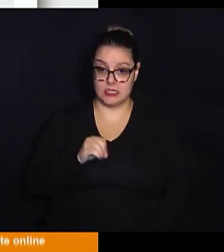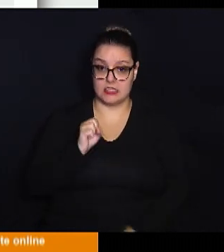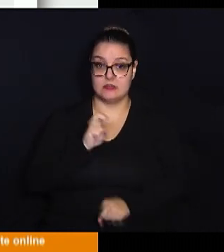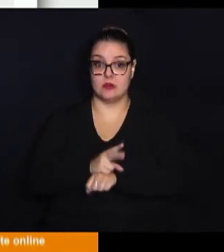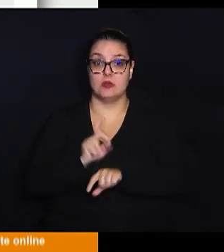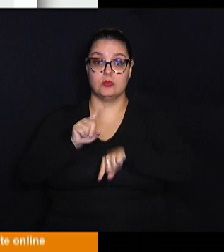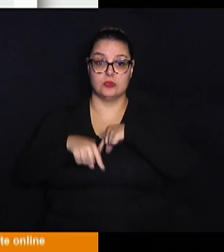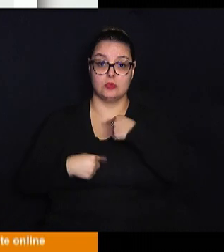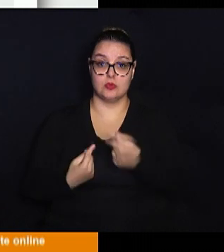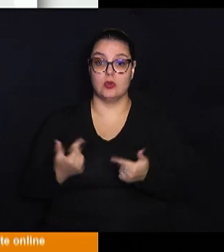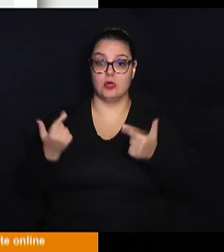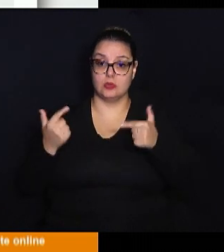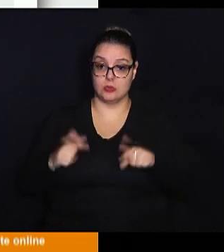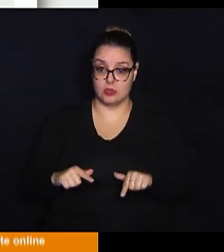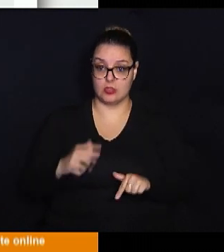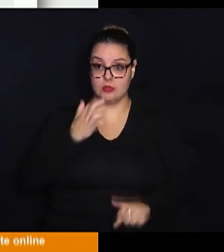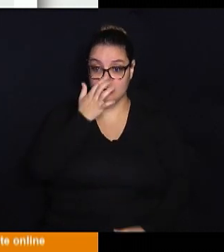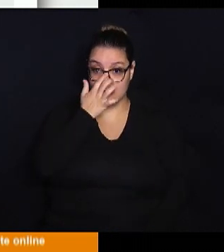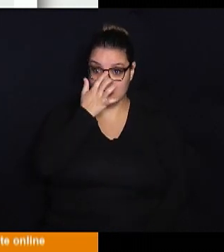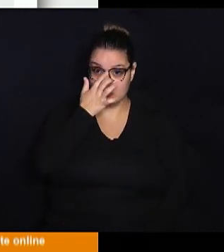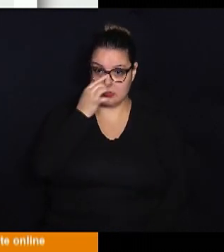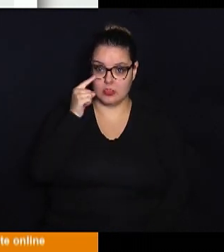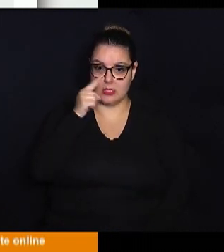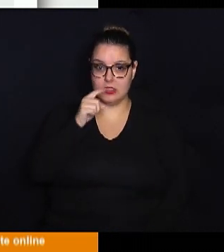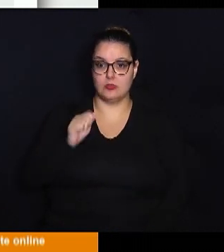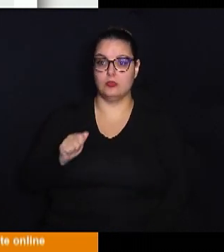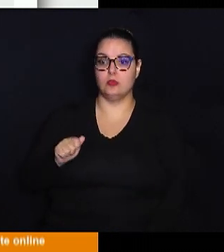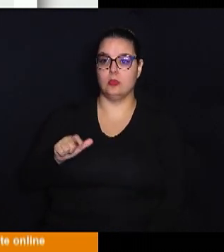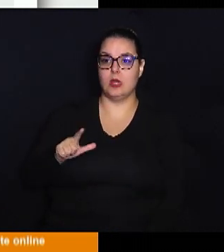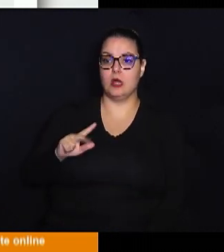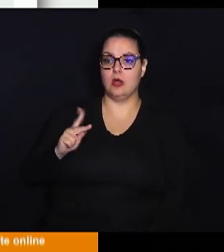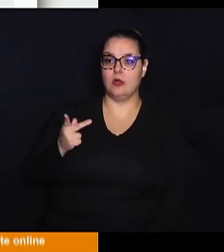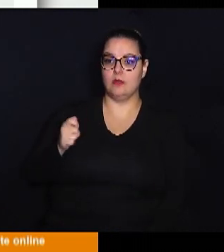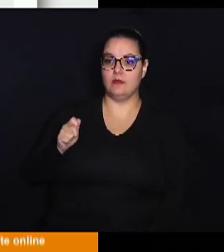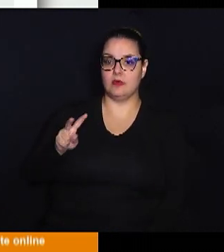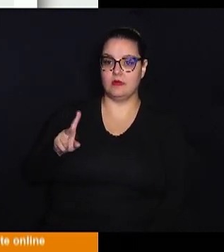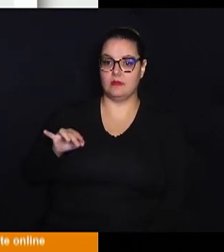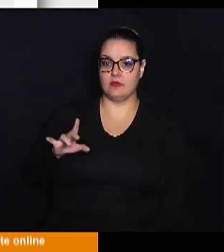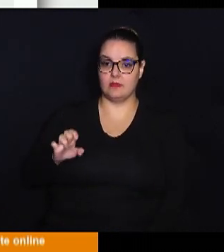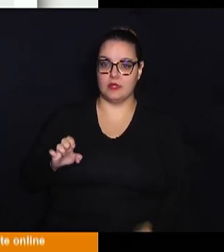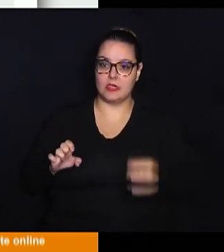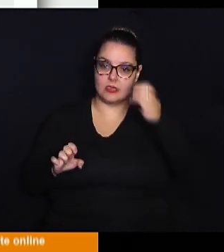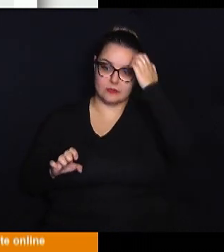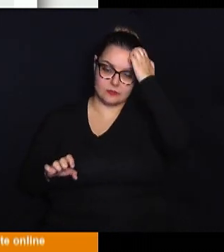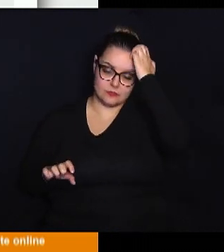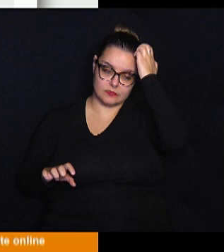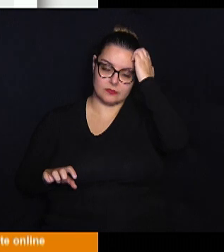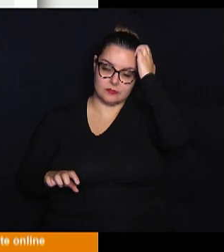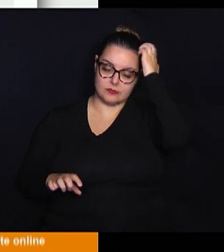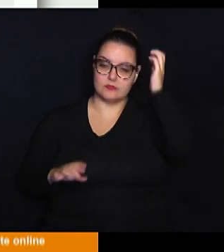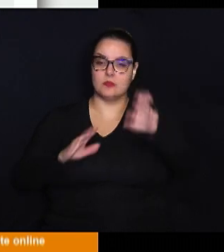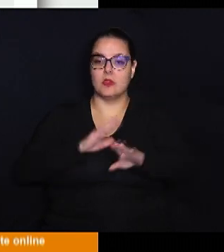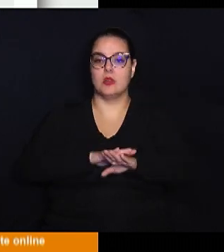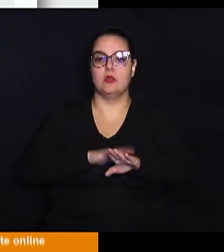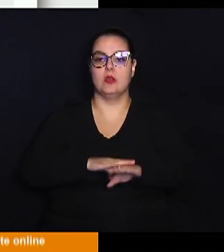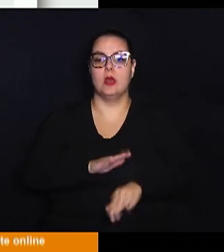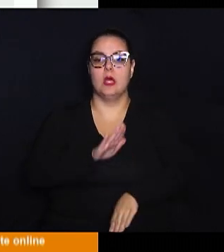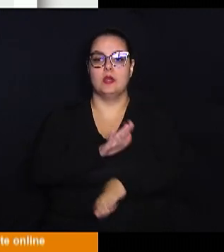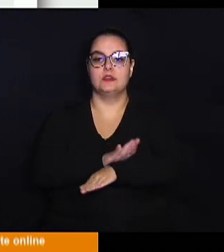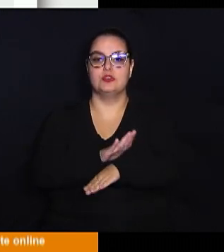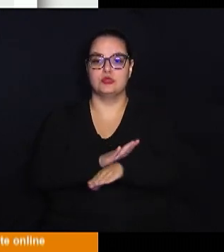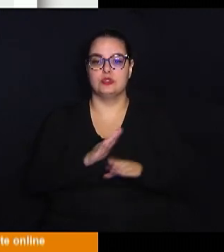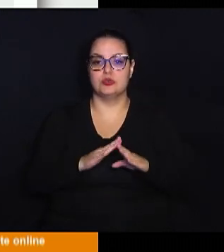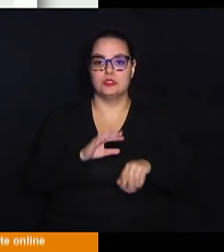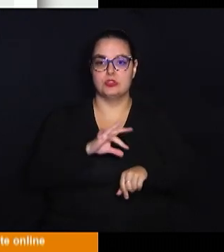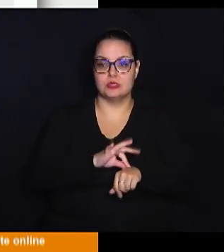outro local esse fica lá no Alfaville Dom Pedro para atuar como ajudante de açougueiro nós